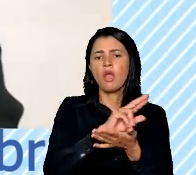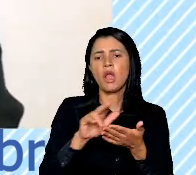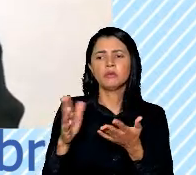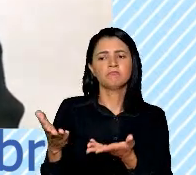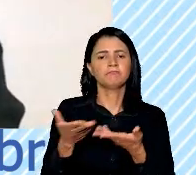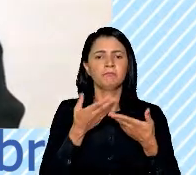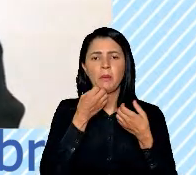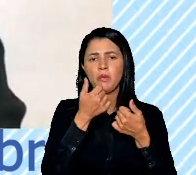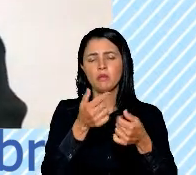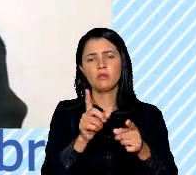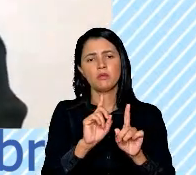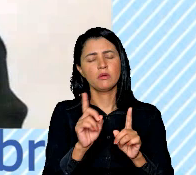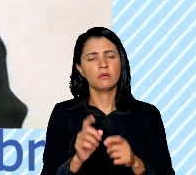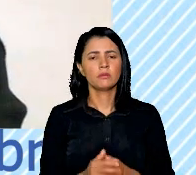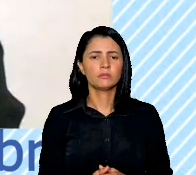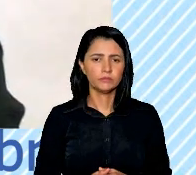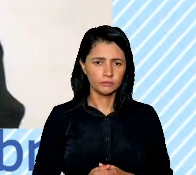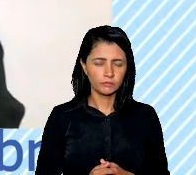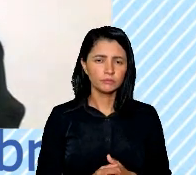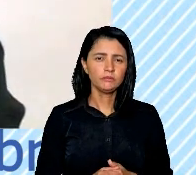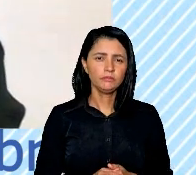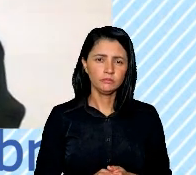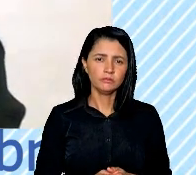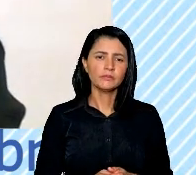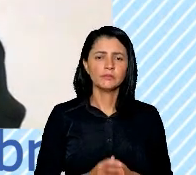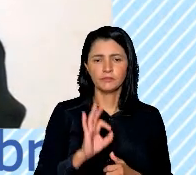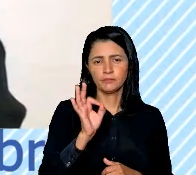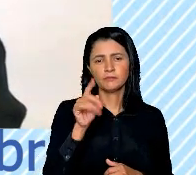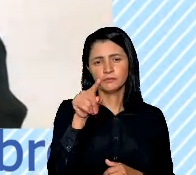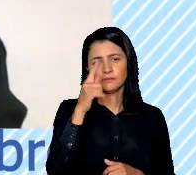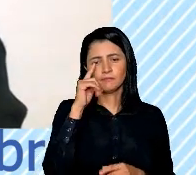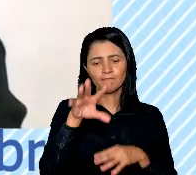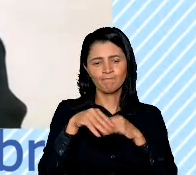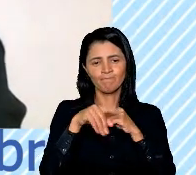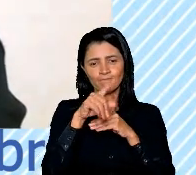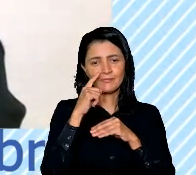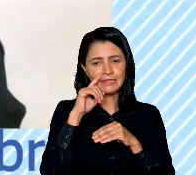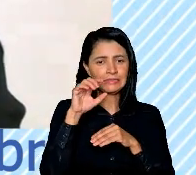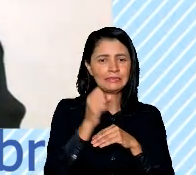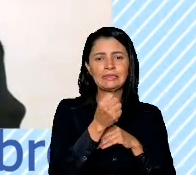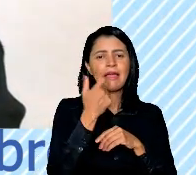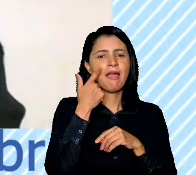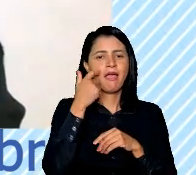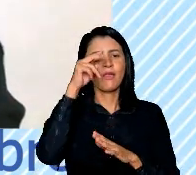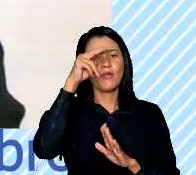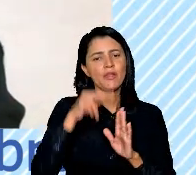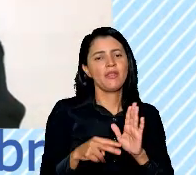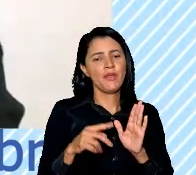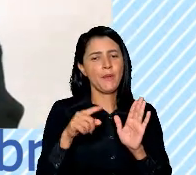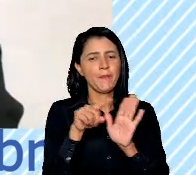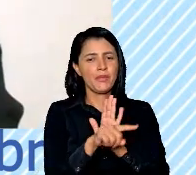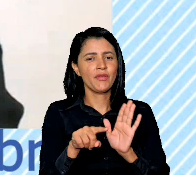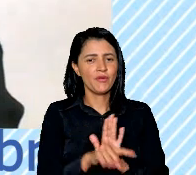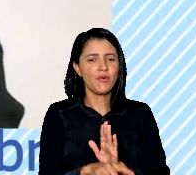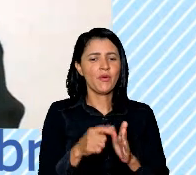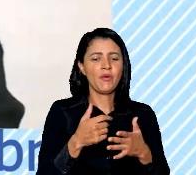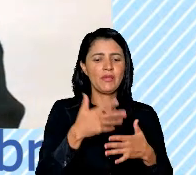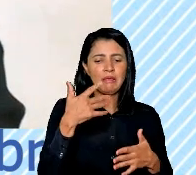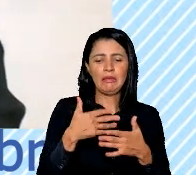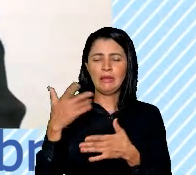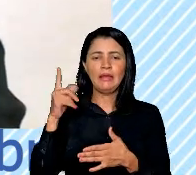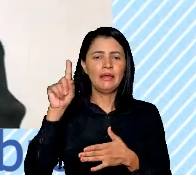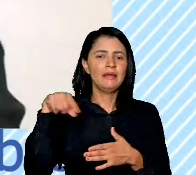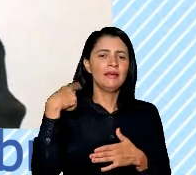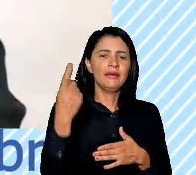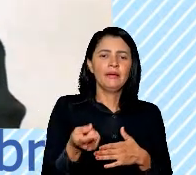recebida. Eu ia pegar, exatamente, eu ia pegar esse gancho e eu leio aqui as perguntas no chat, leio do chat do YouTube e aí depois